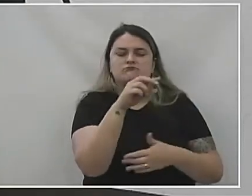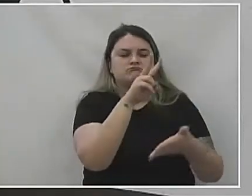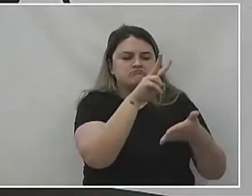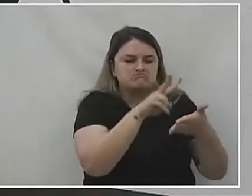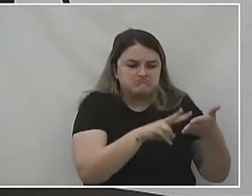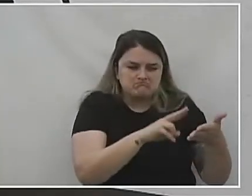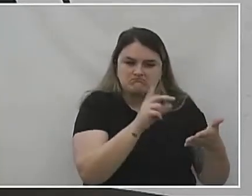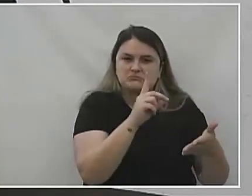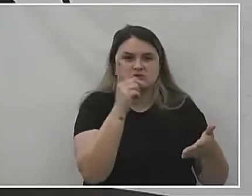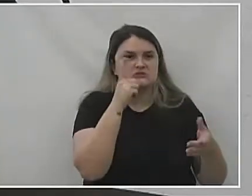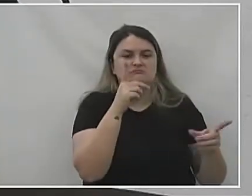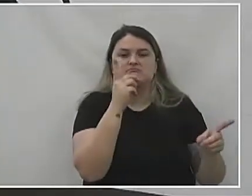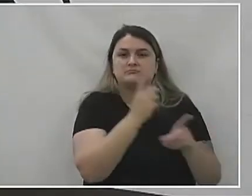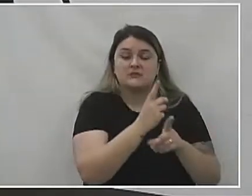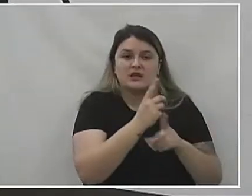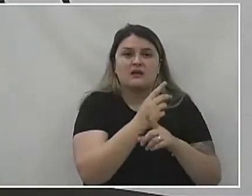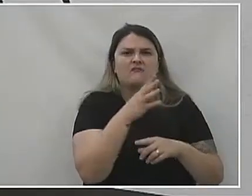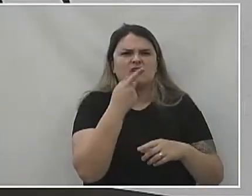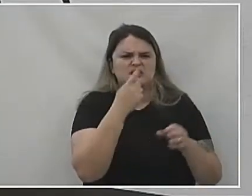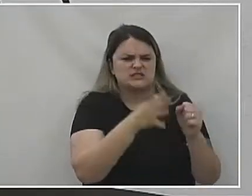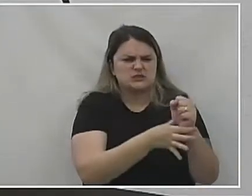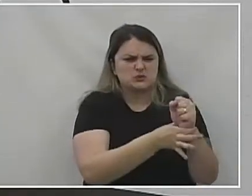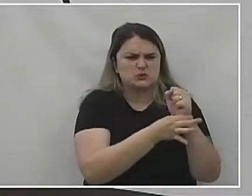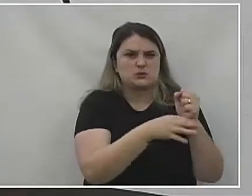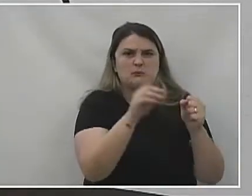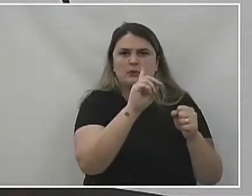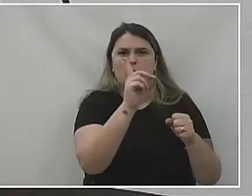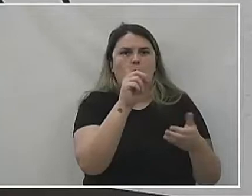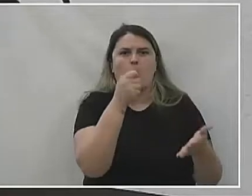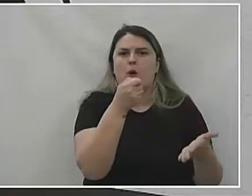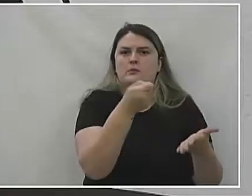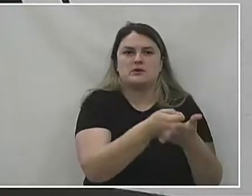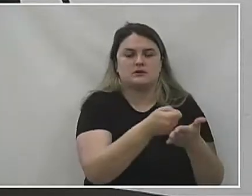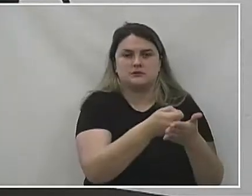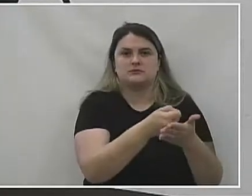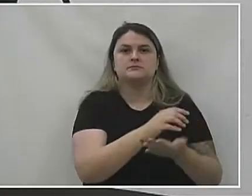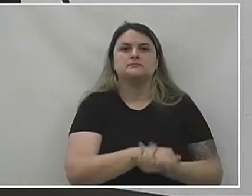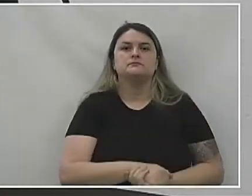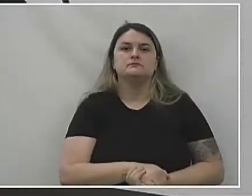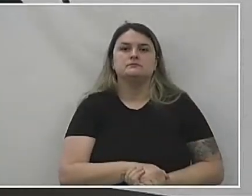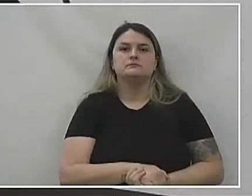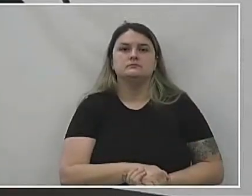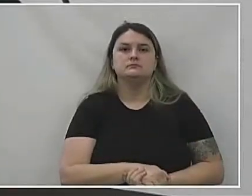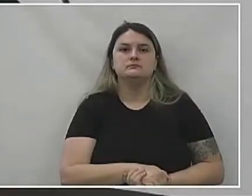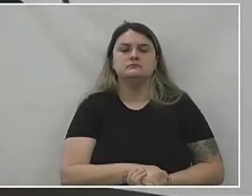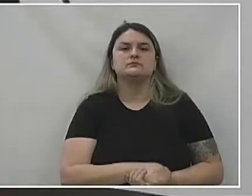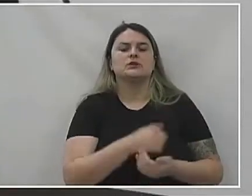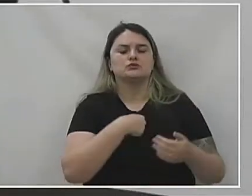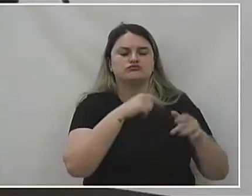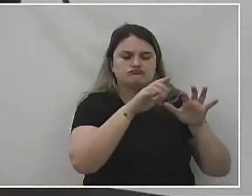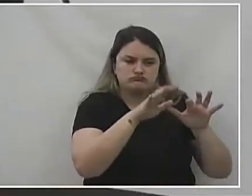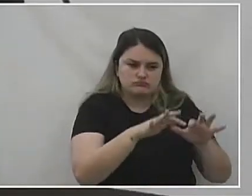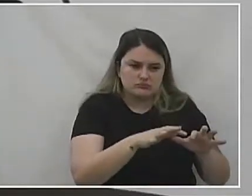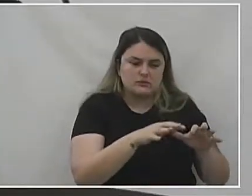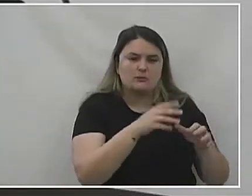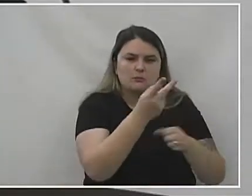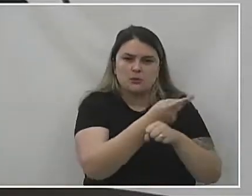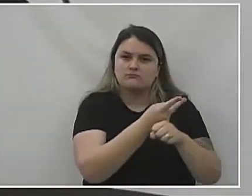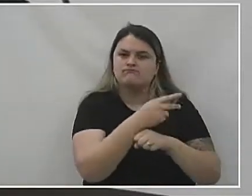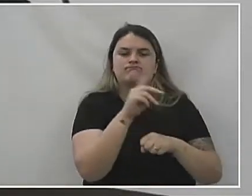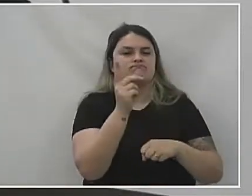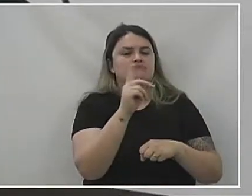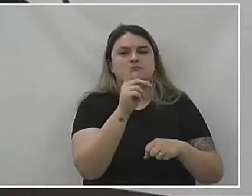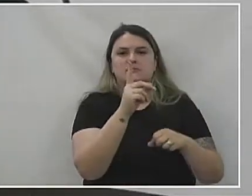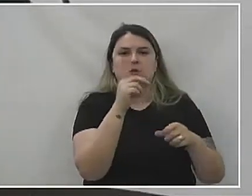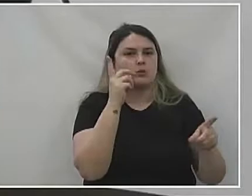depois encontrei alguns termos fala o seguro mas não há obrigatoriedade de ter o segundo aquele tipo de zoneamento digitei de novo lá para procurar e